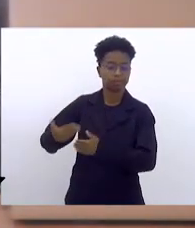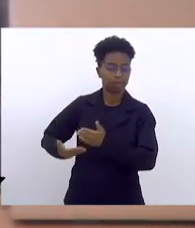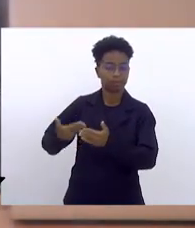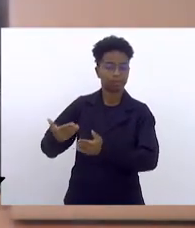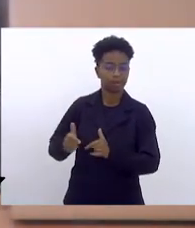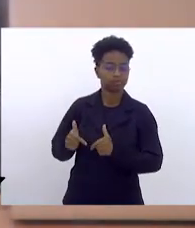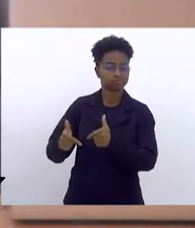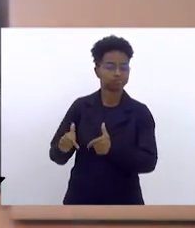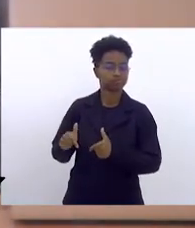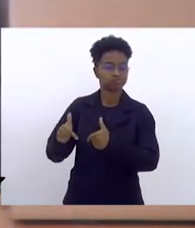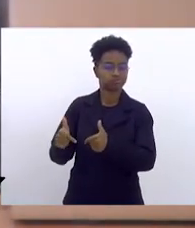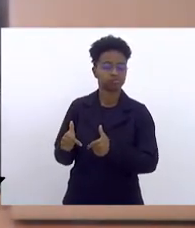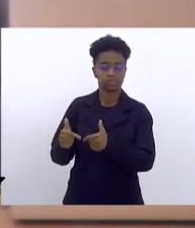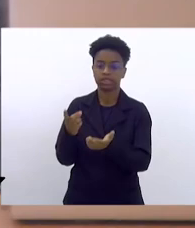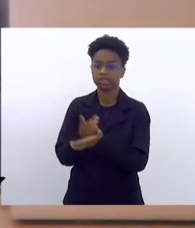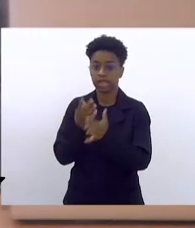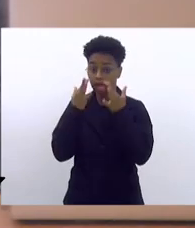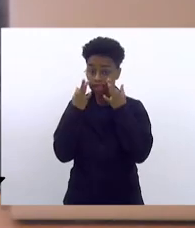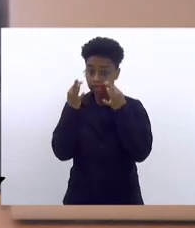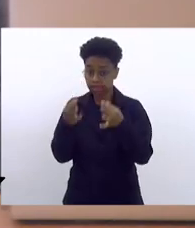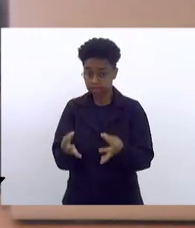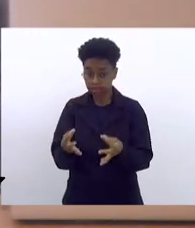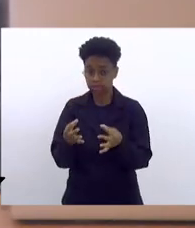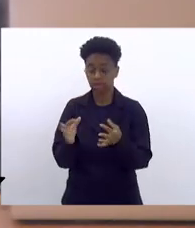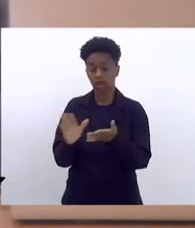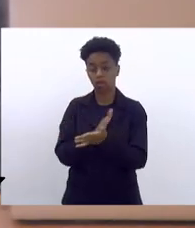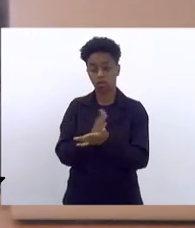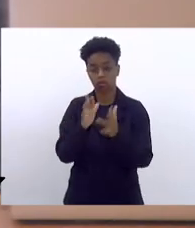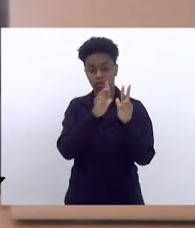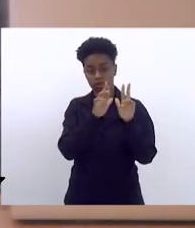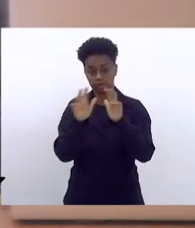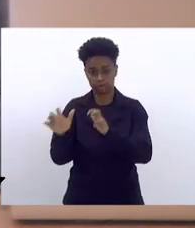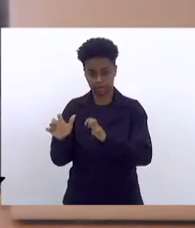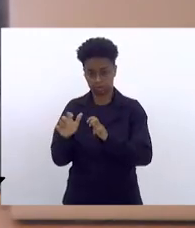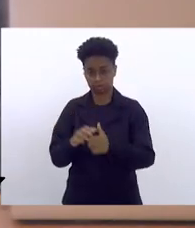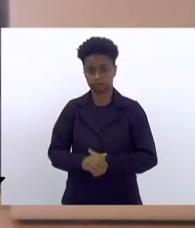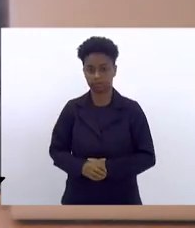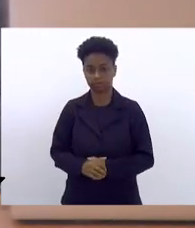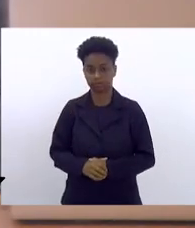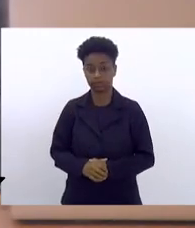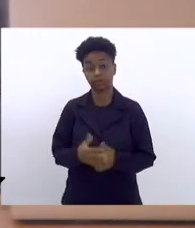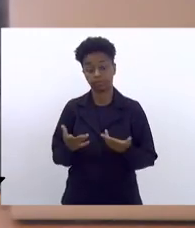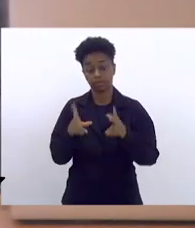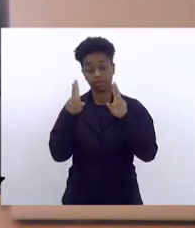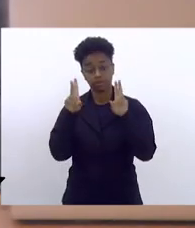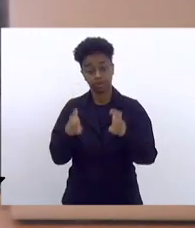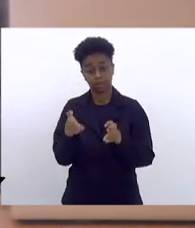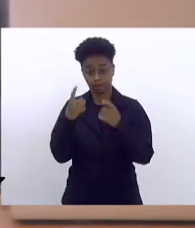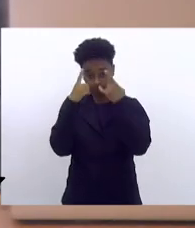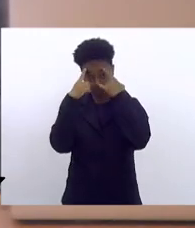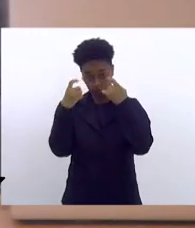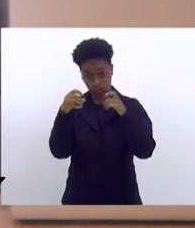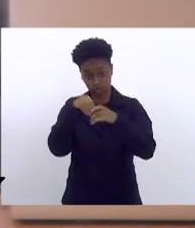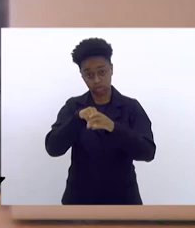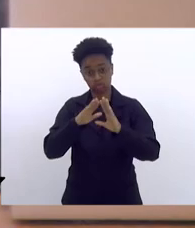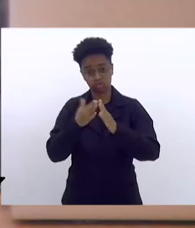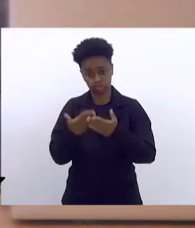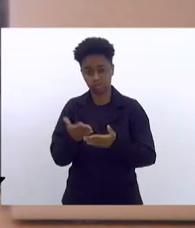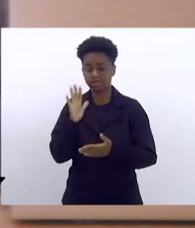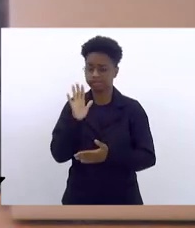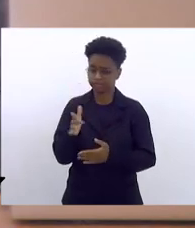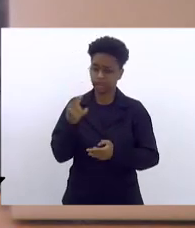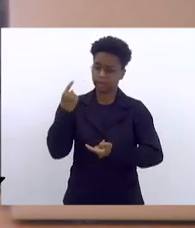com atenção a alguns temas e esse tema da violência nas escolas ele já vem